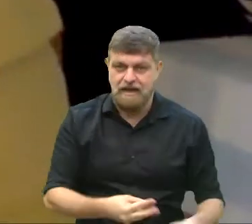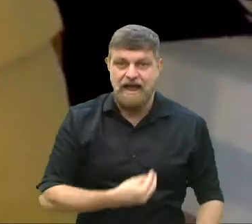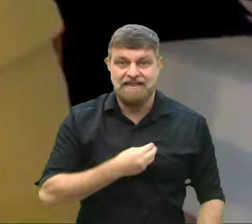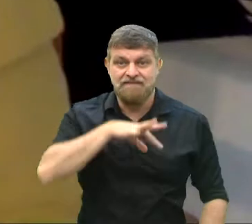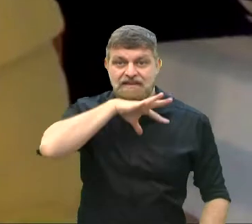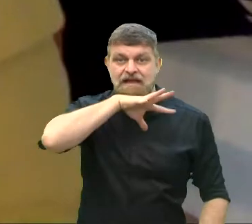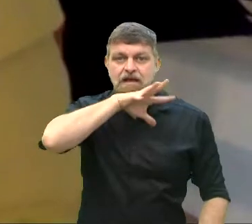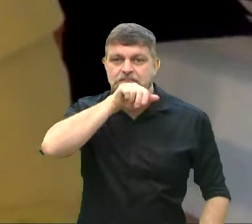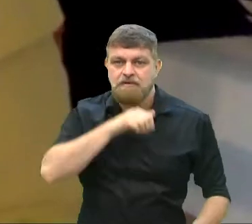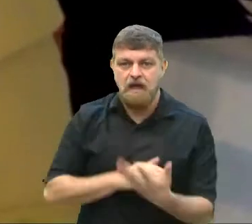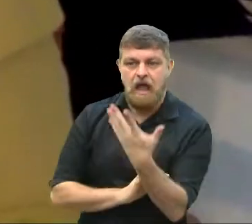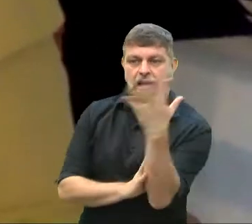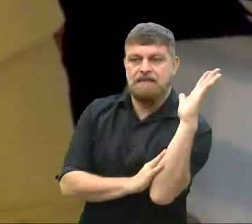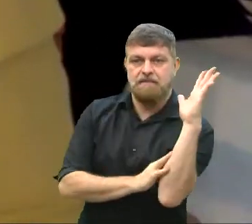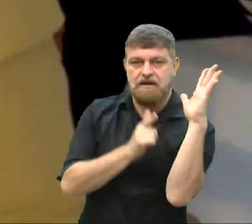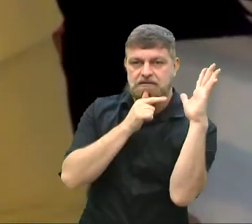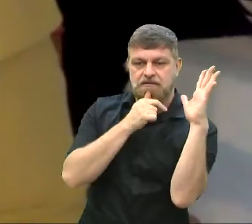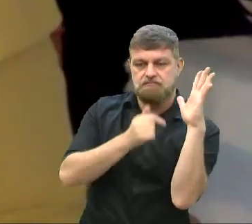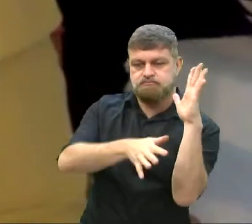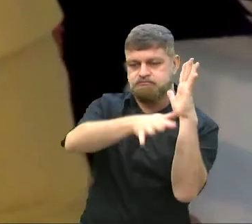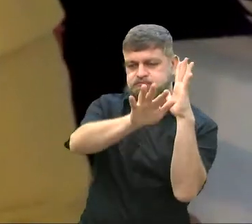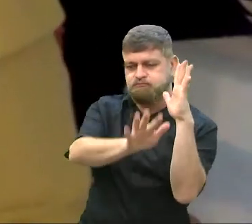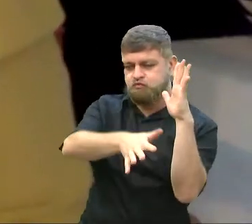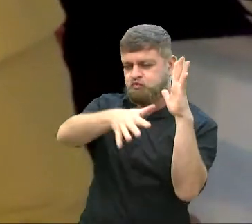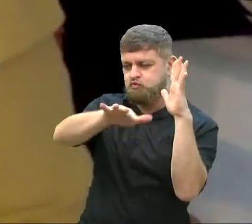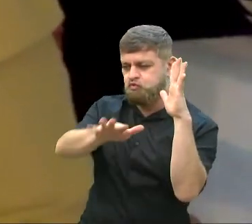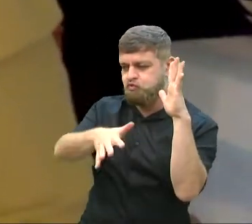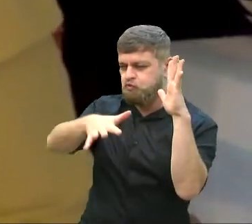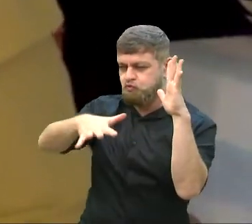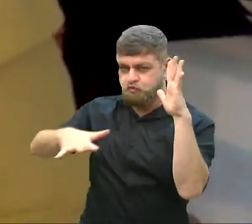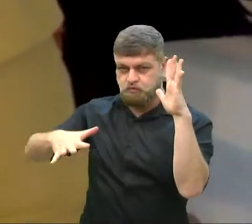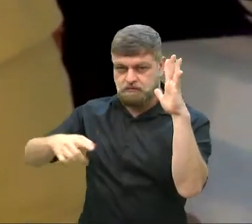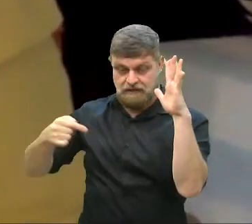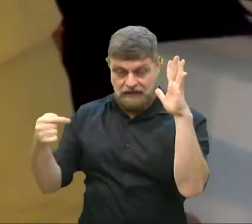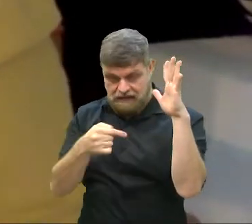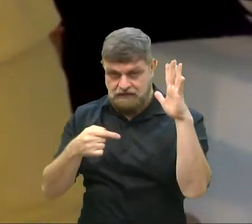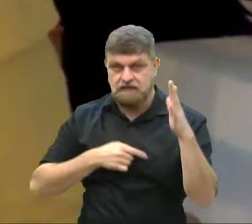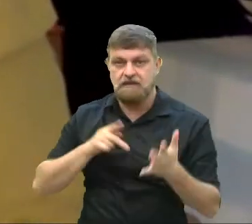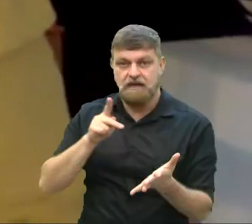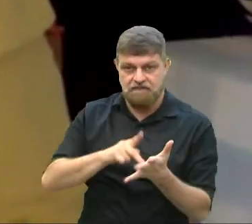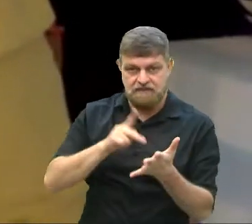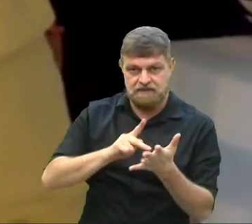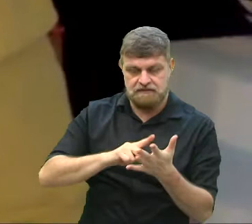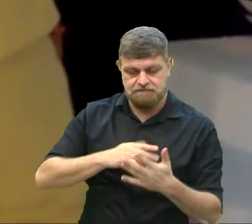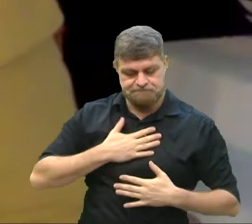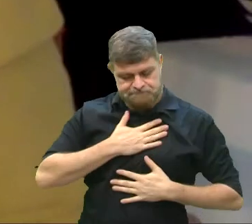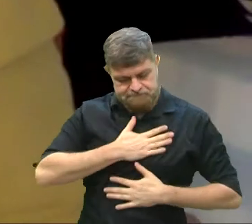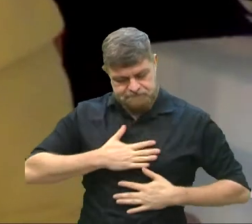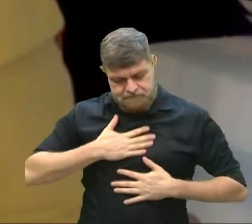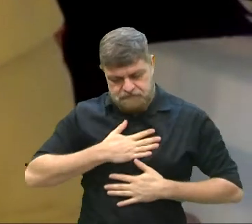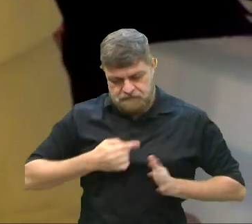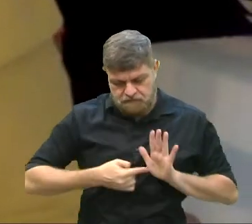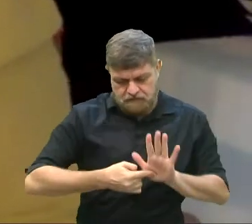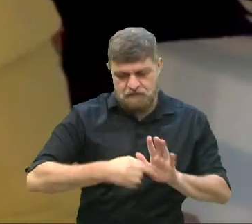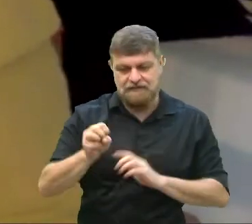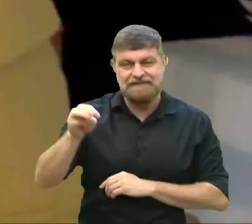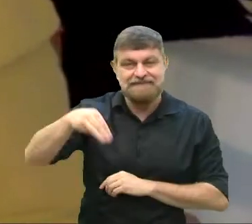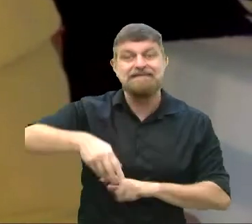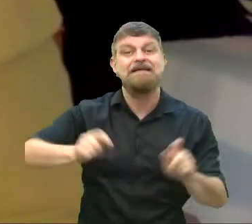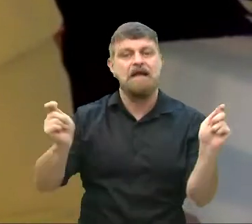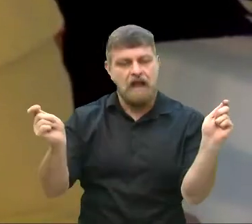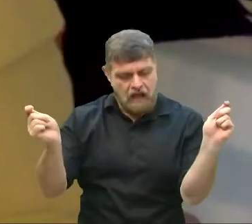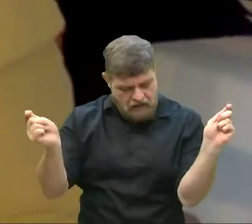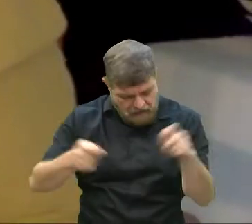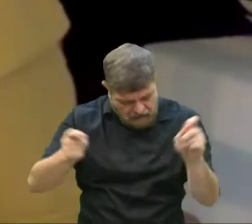Mata Atlântica brasileira. Então, são resultados que, de fato, são gratificantes, que mostram que, sim, é